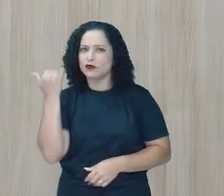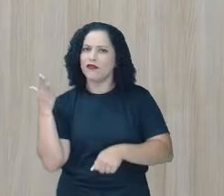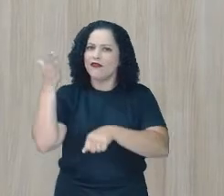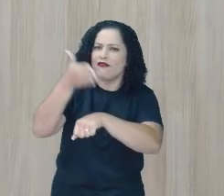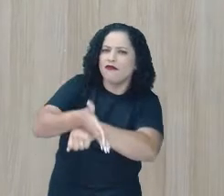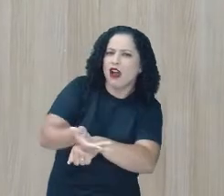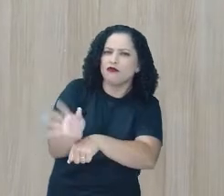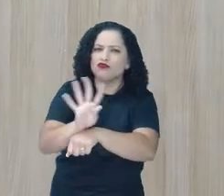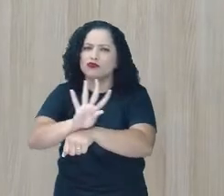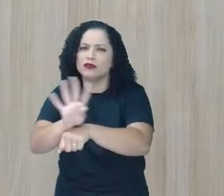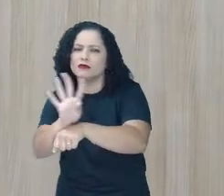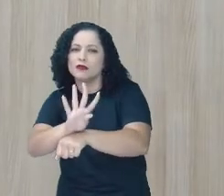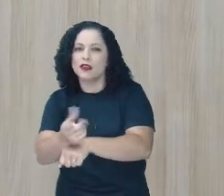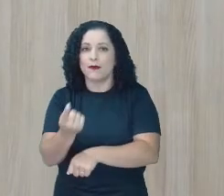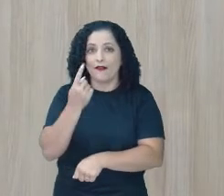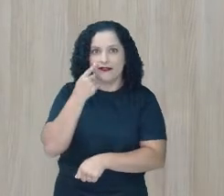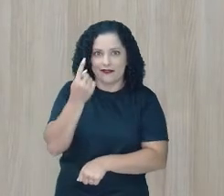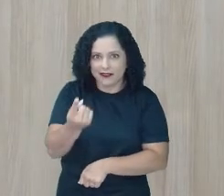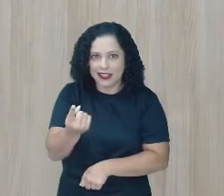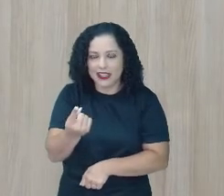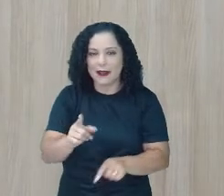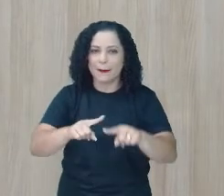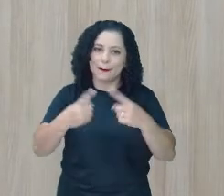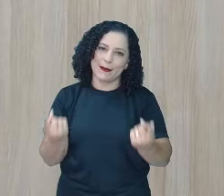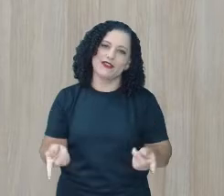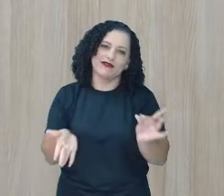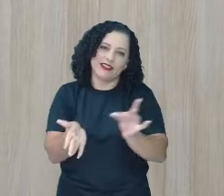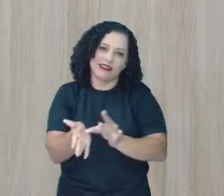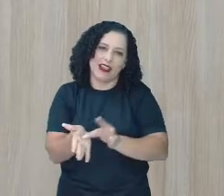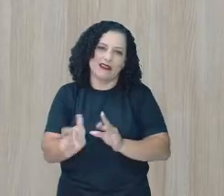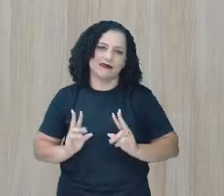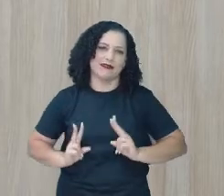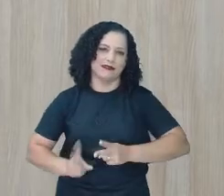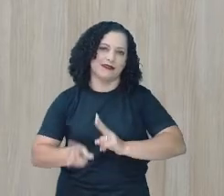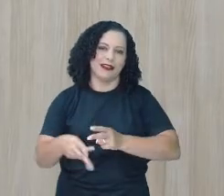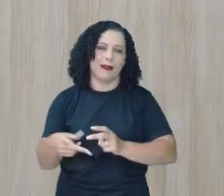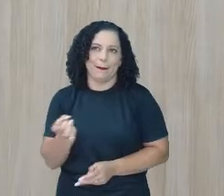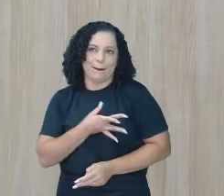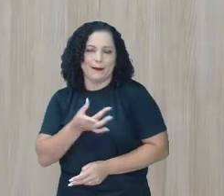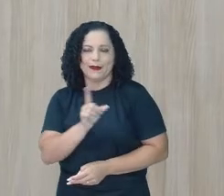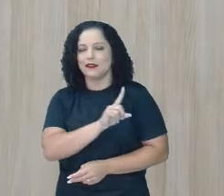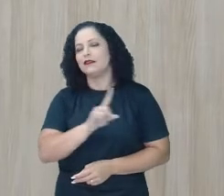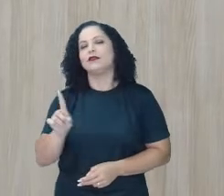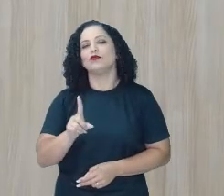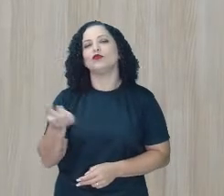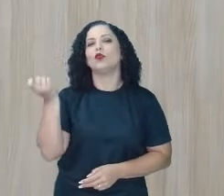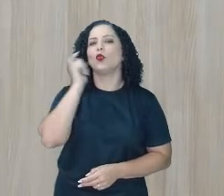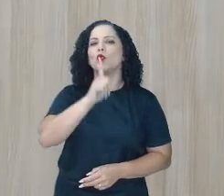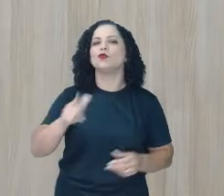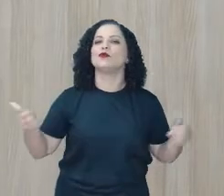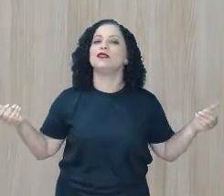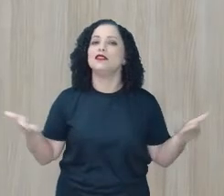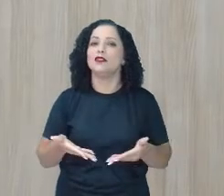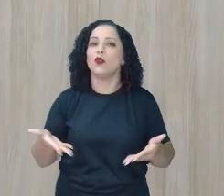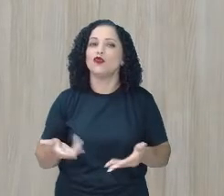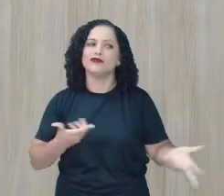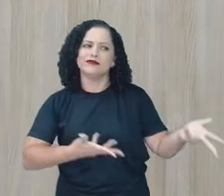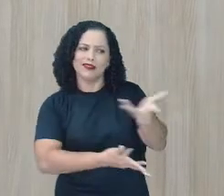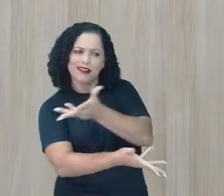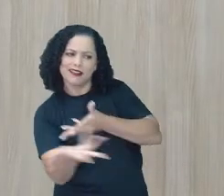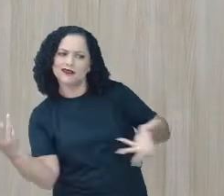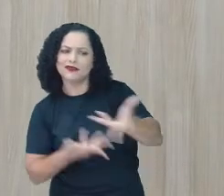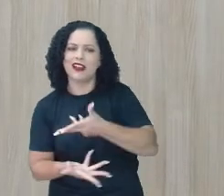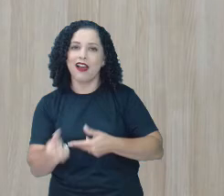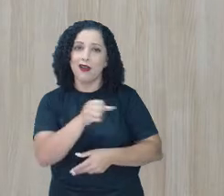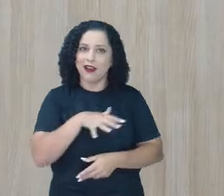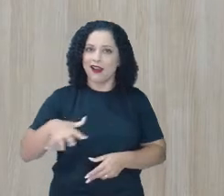né? Mas é claro que nem tudo é terror, tá, minha gente? A gente consegue, já nos dias de hoje, conviver com a